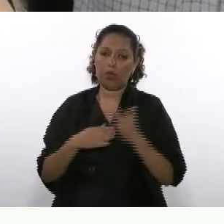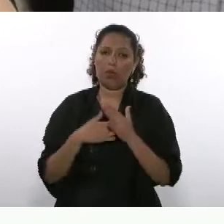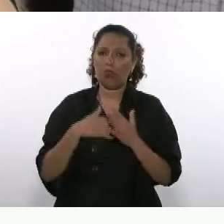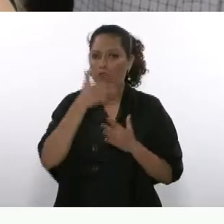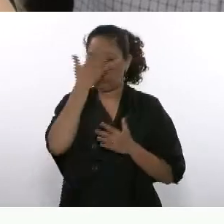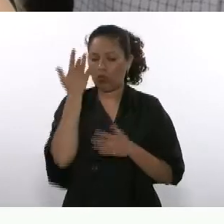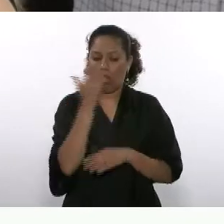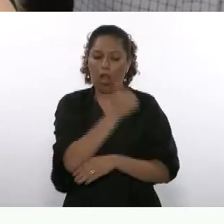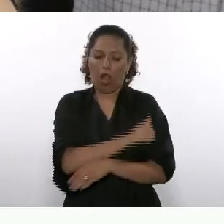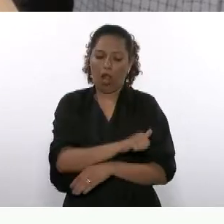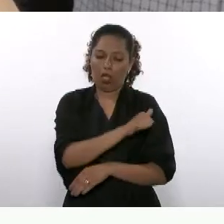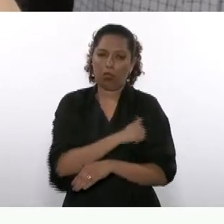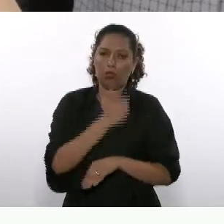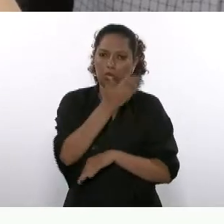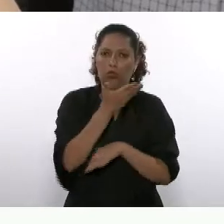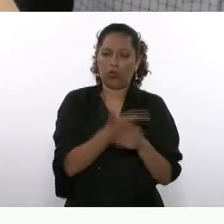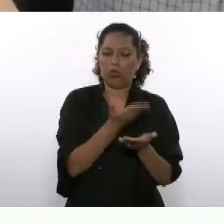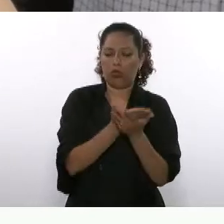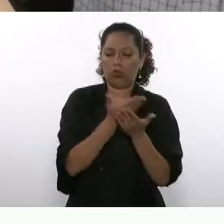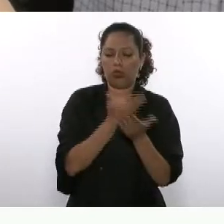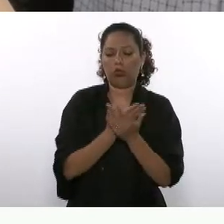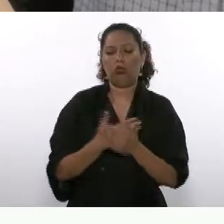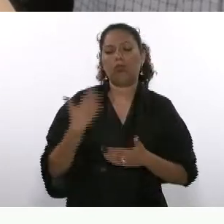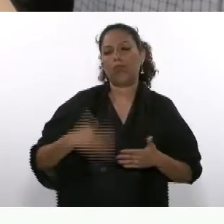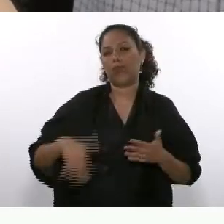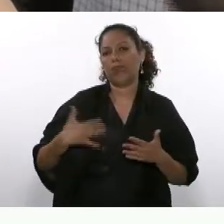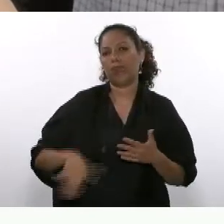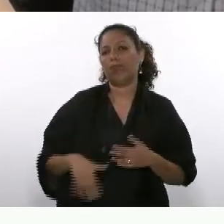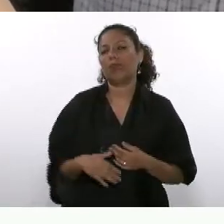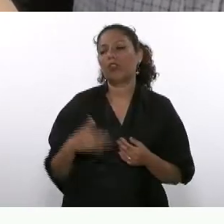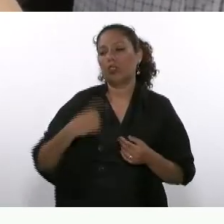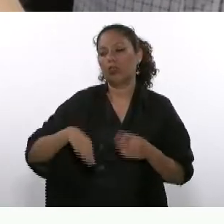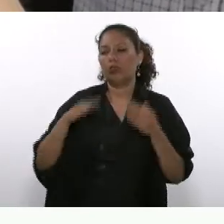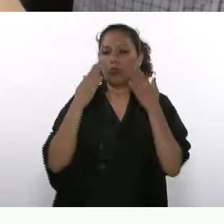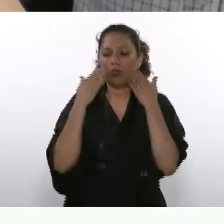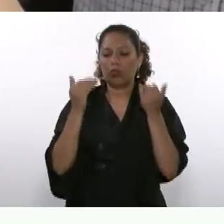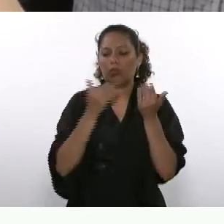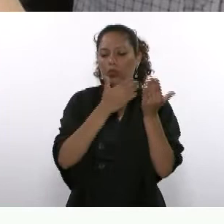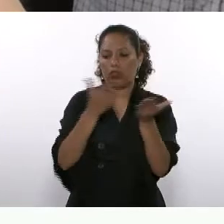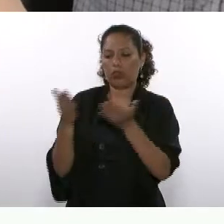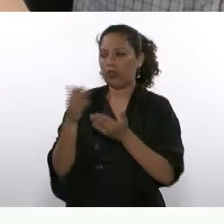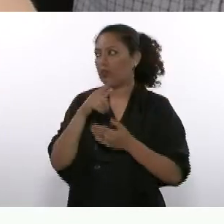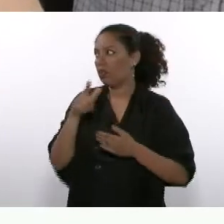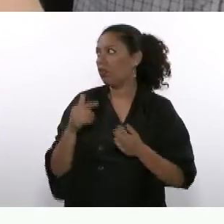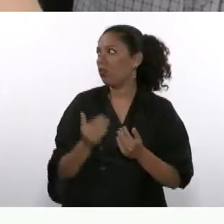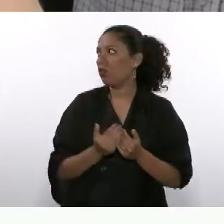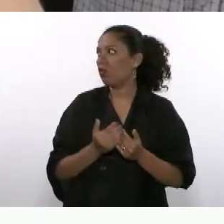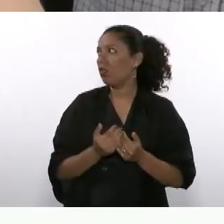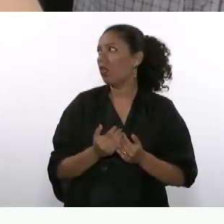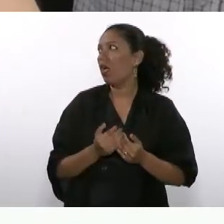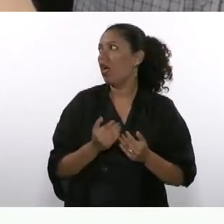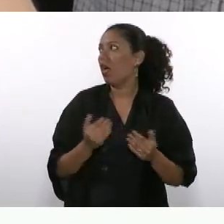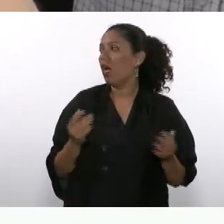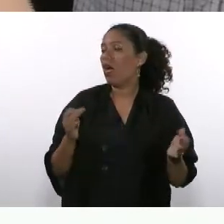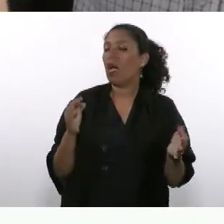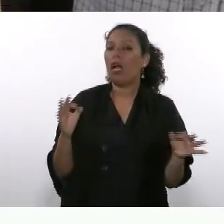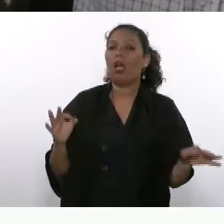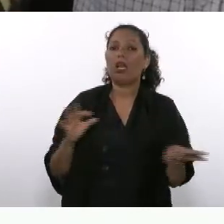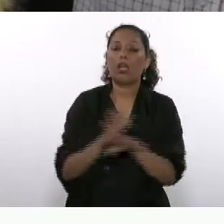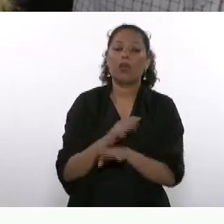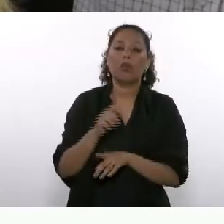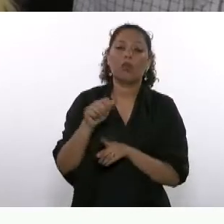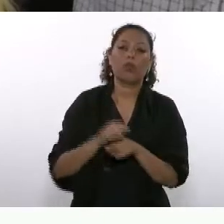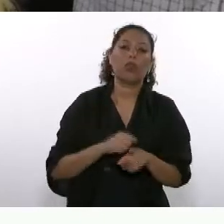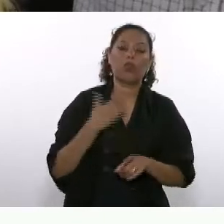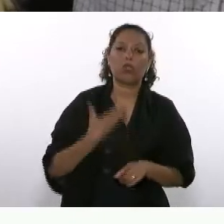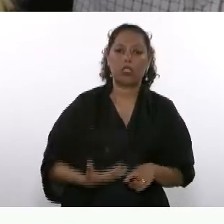ocupadas. A gente pode até mais na frente mostrar para vocês, assim, como ele está muito no início, ele termina em dezembro, o